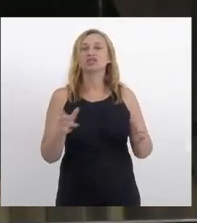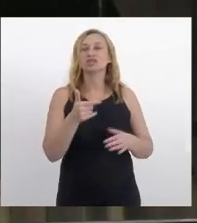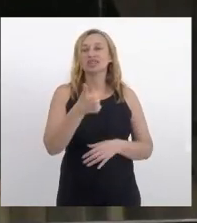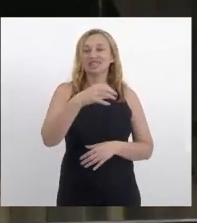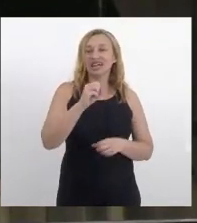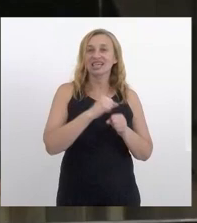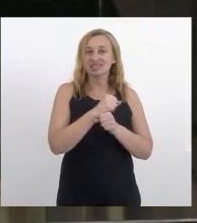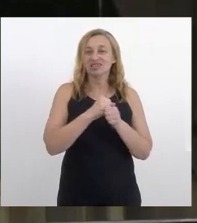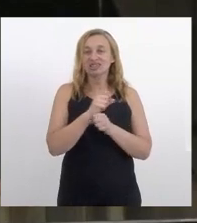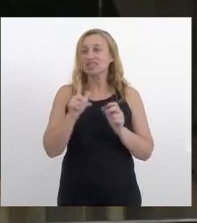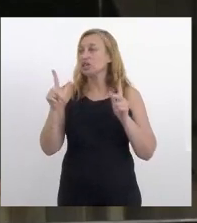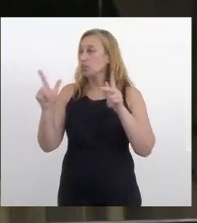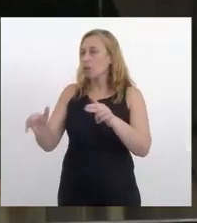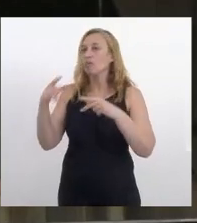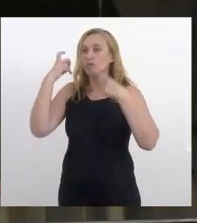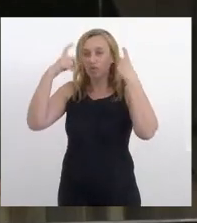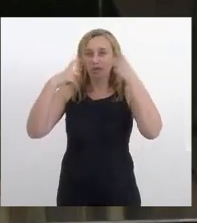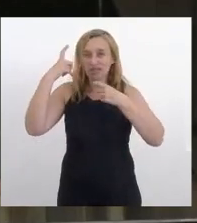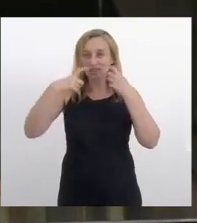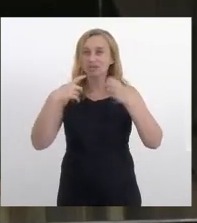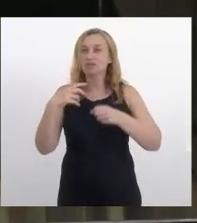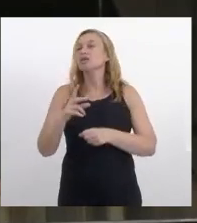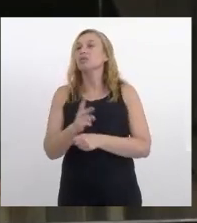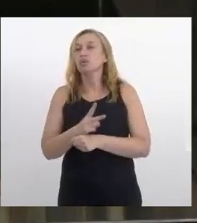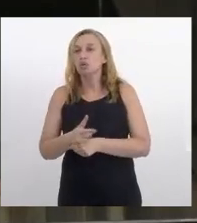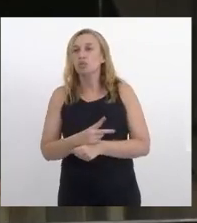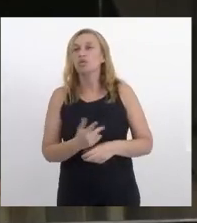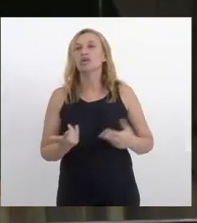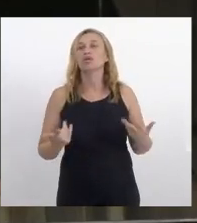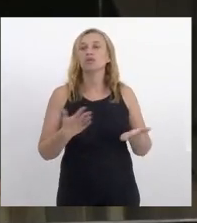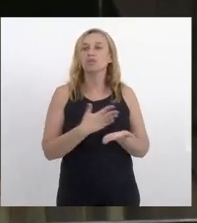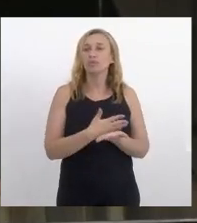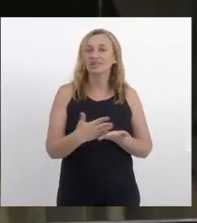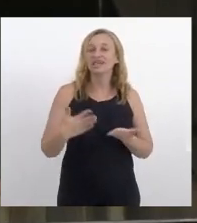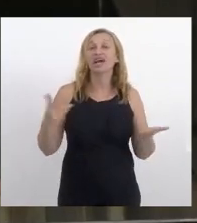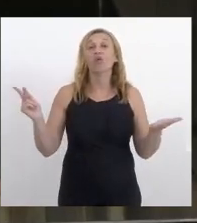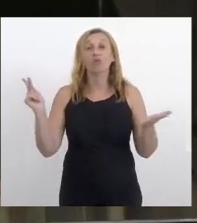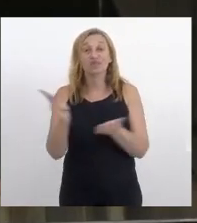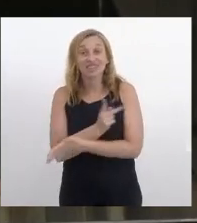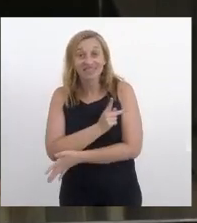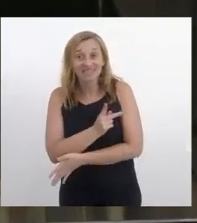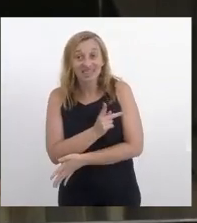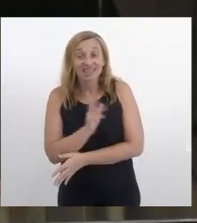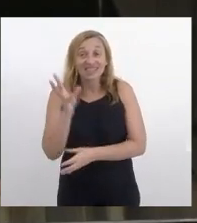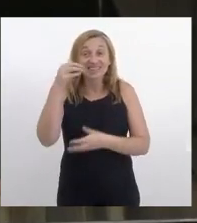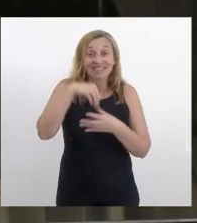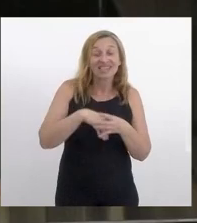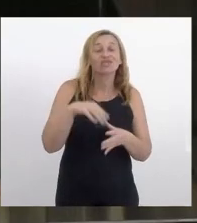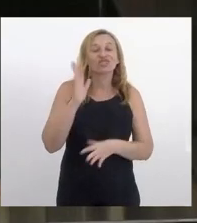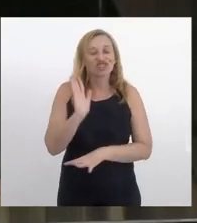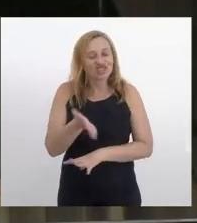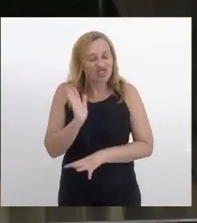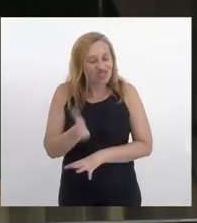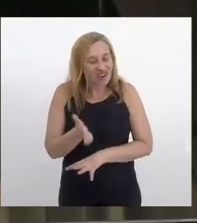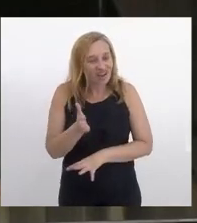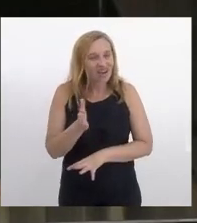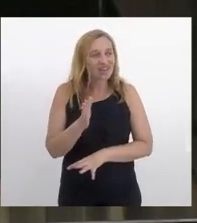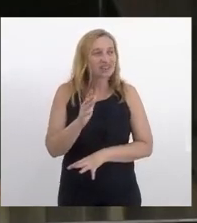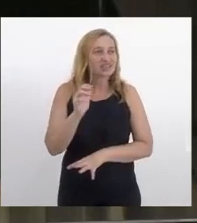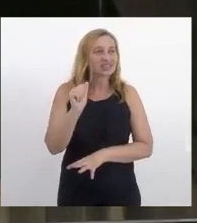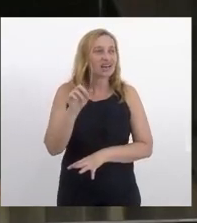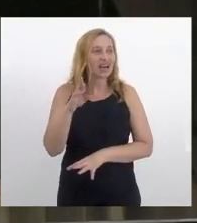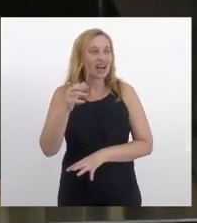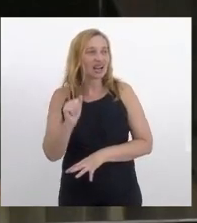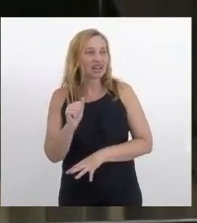mesmas preocupações, as mesmas buscas começaram a acontecer dentro daquilo que já na arquidiocese